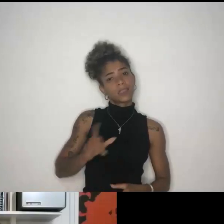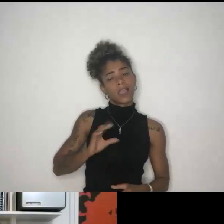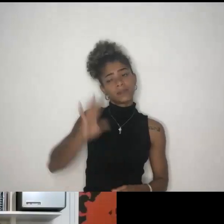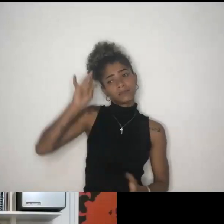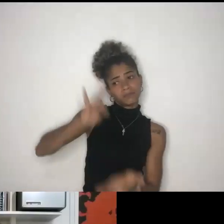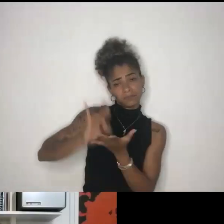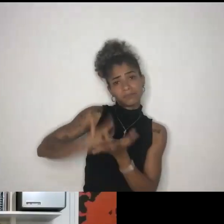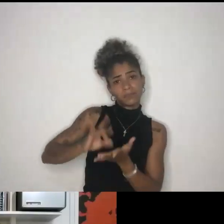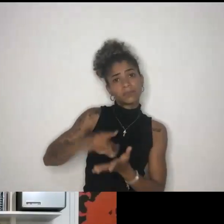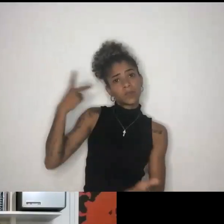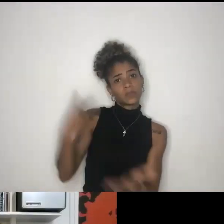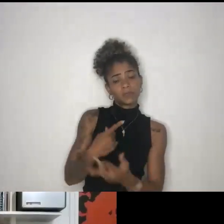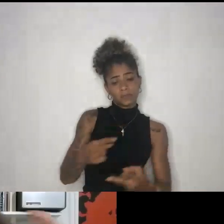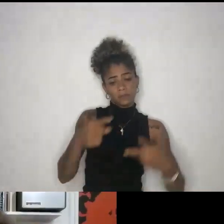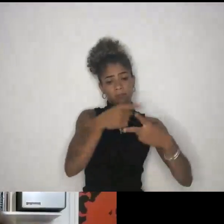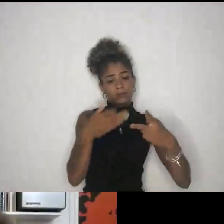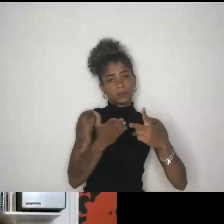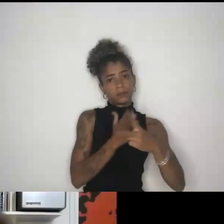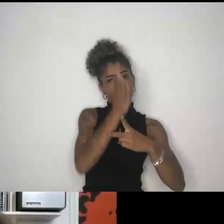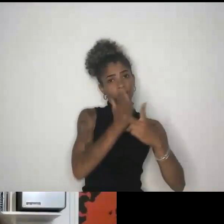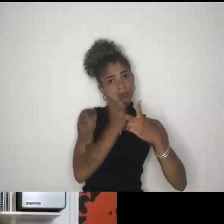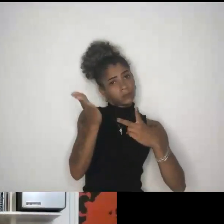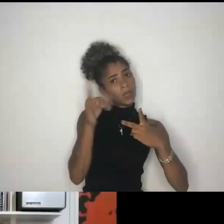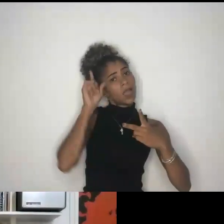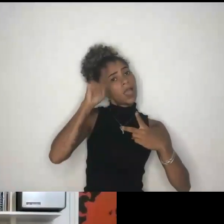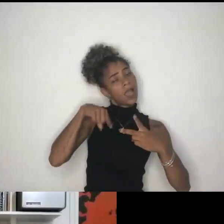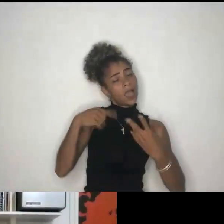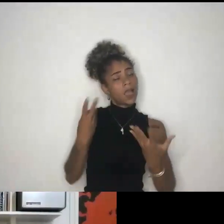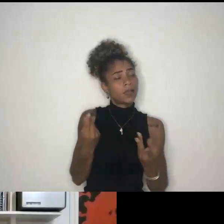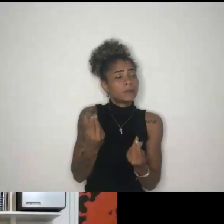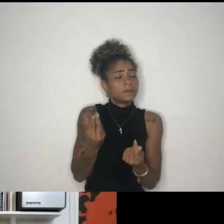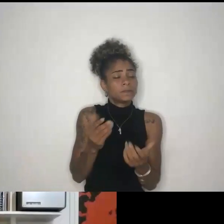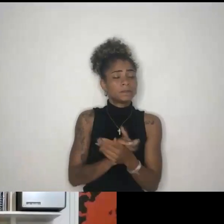acontece duas coisas que é assim é a